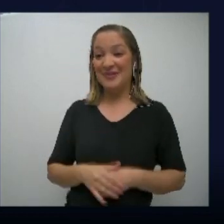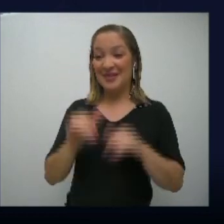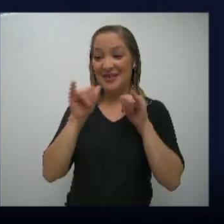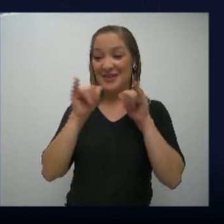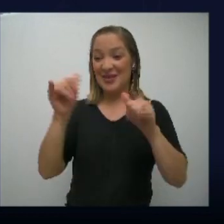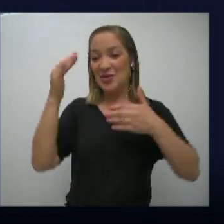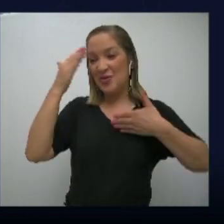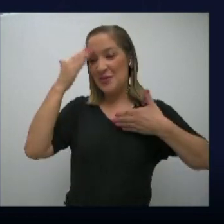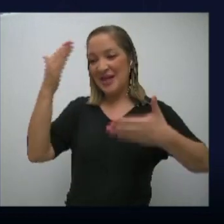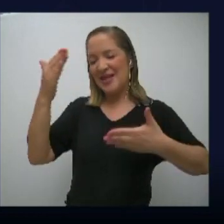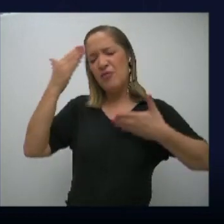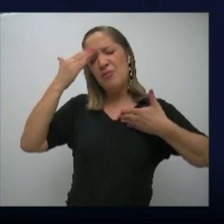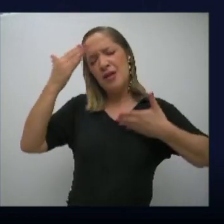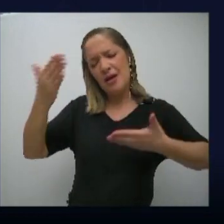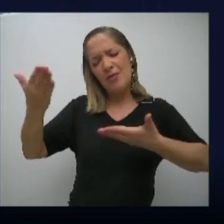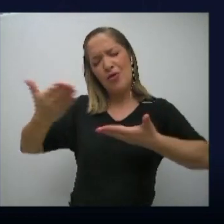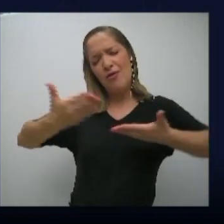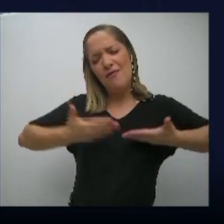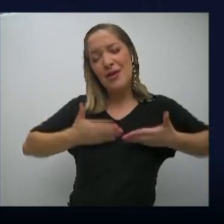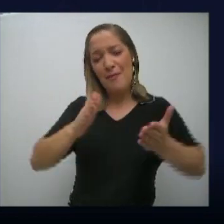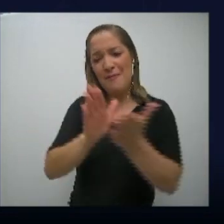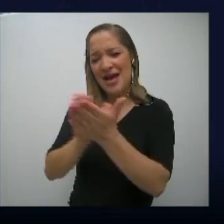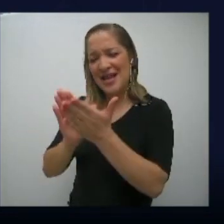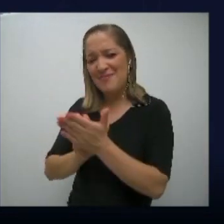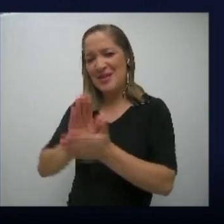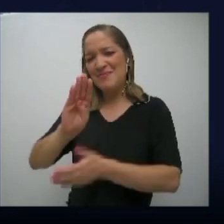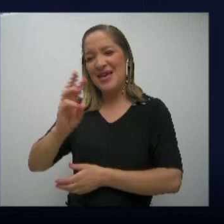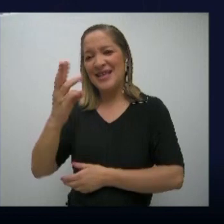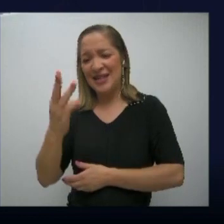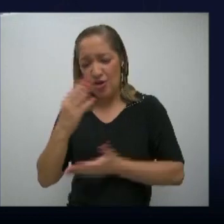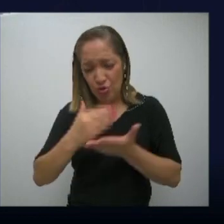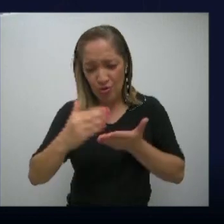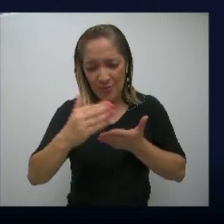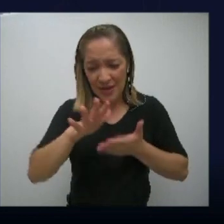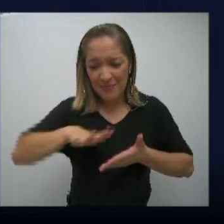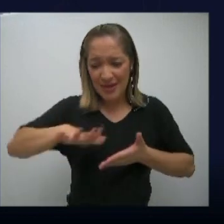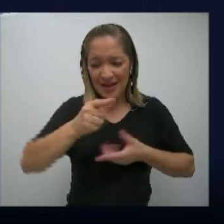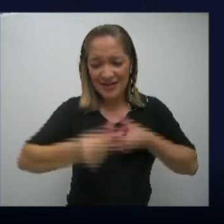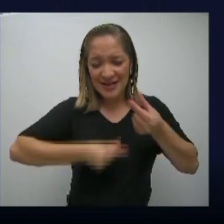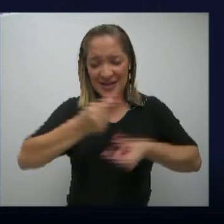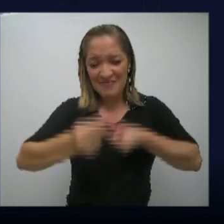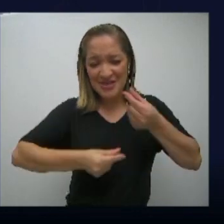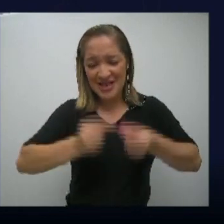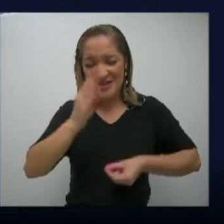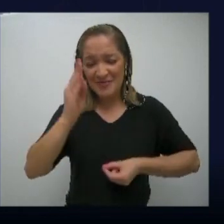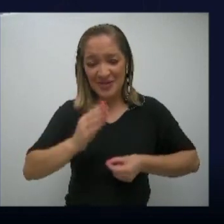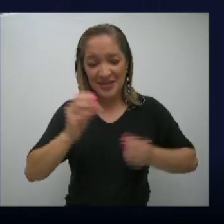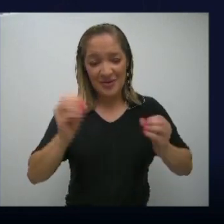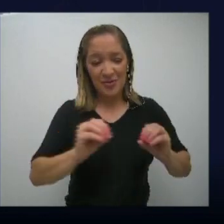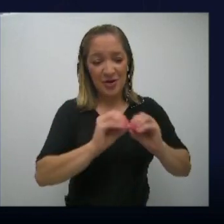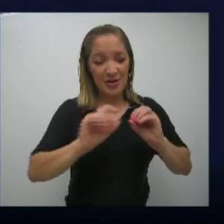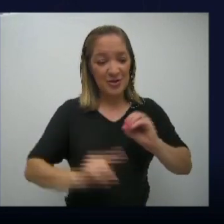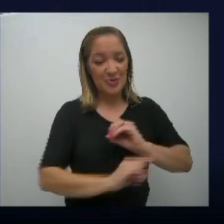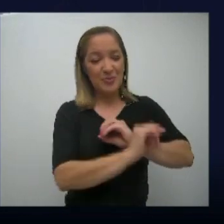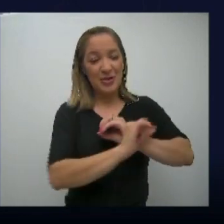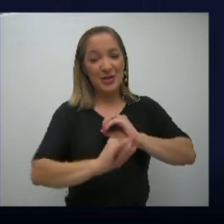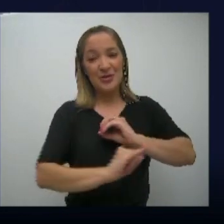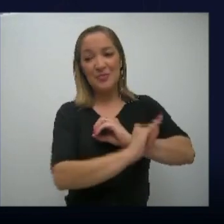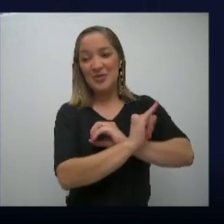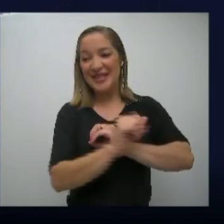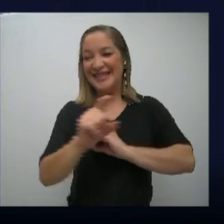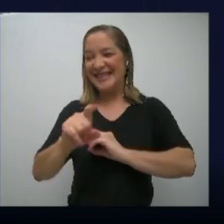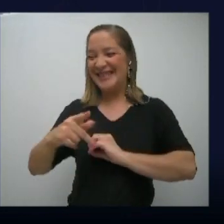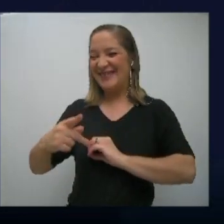obrigado pelo convite Parabéns B3 estamos só começando na casa de capitais no Brasil é fugir XP também ligado só tá aí para gente como